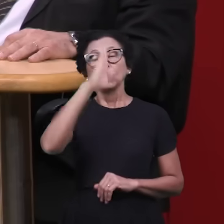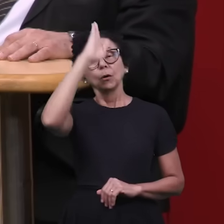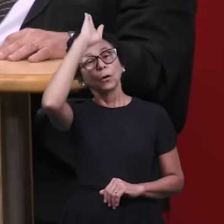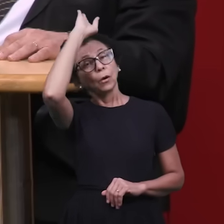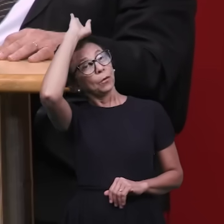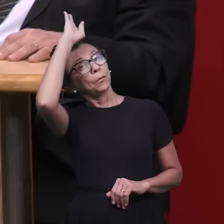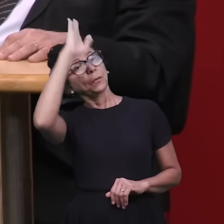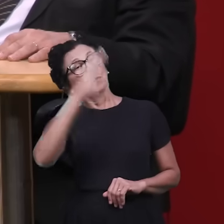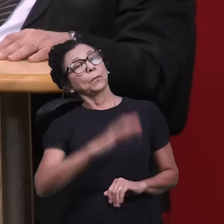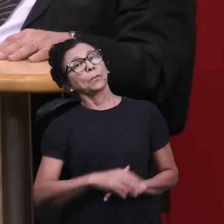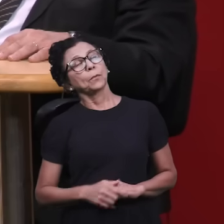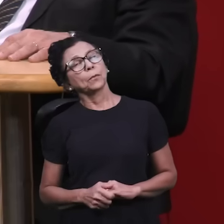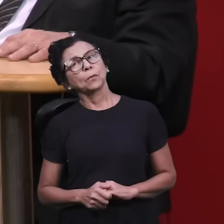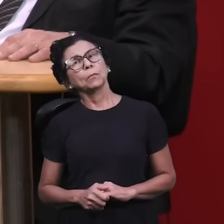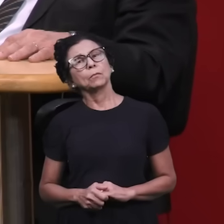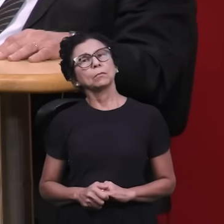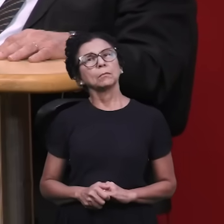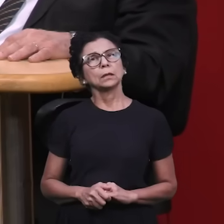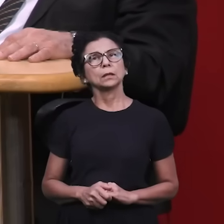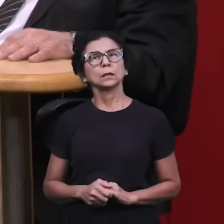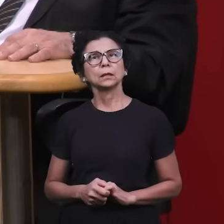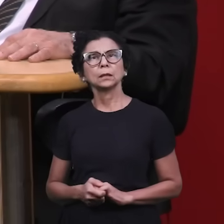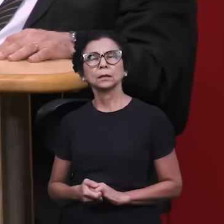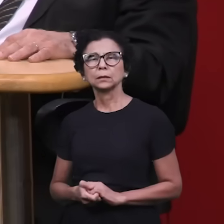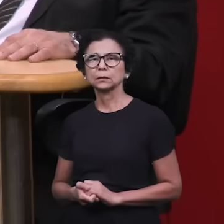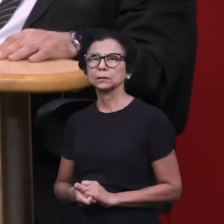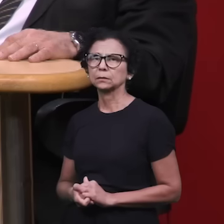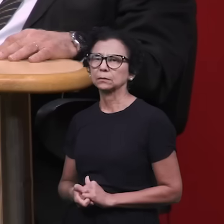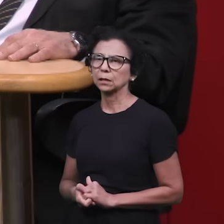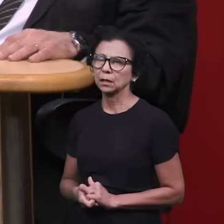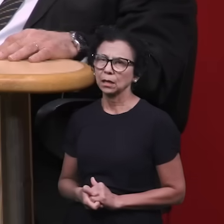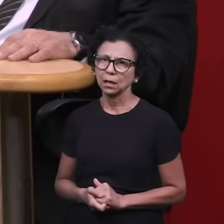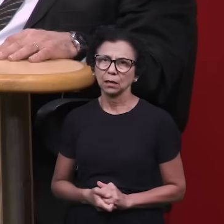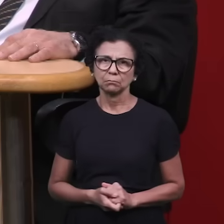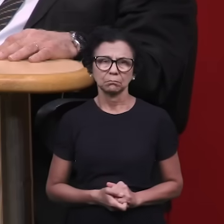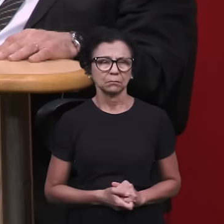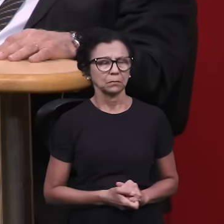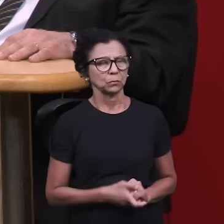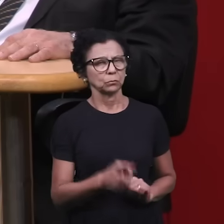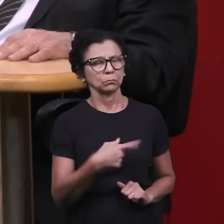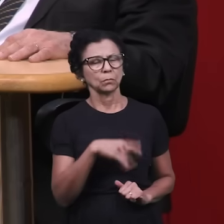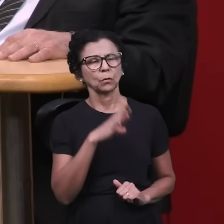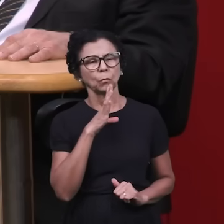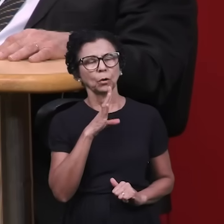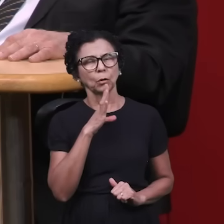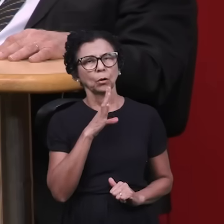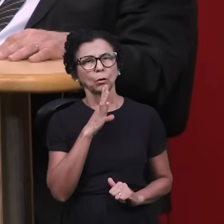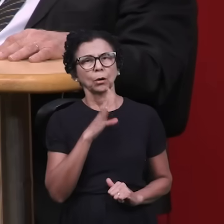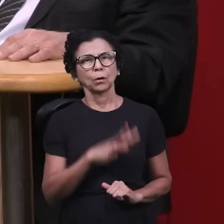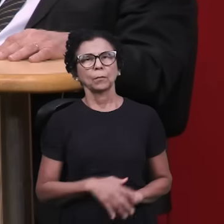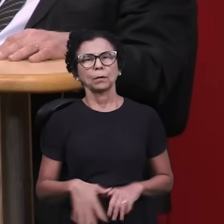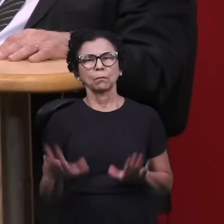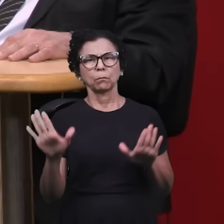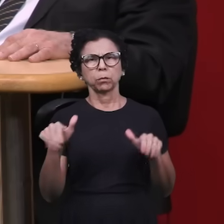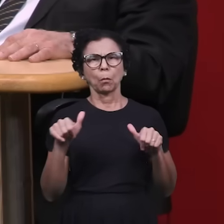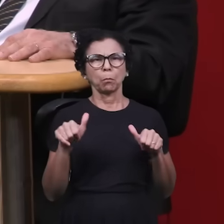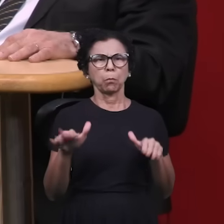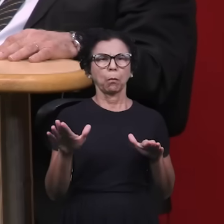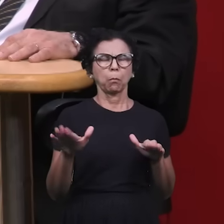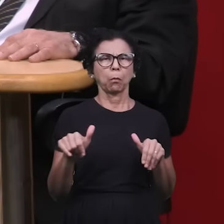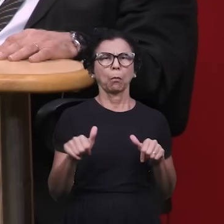Roma se notabilizou pelas suas batalhas, pelos seus exércitos, né? Pelas